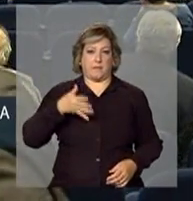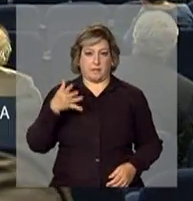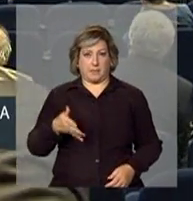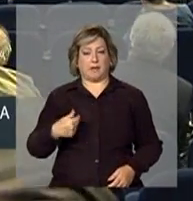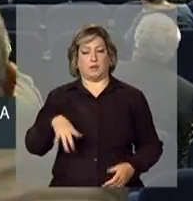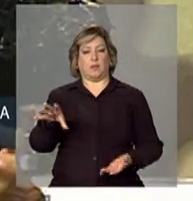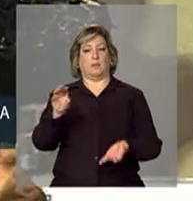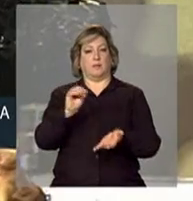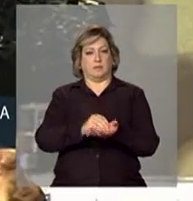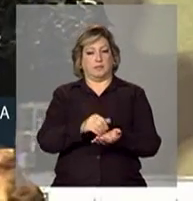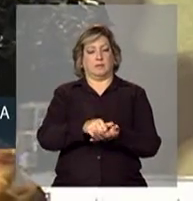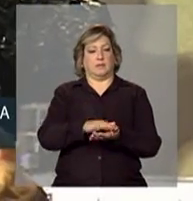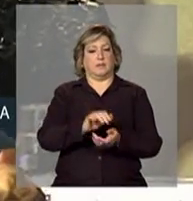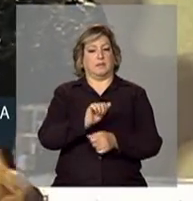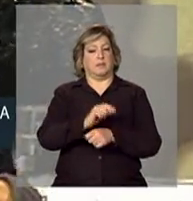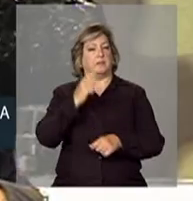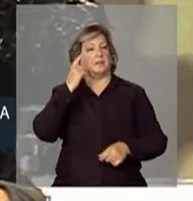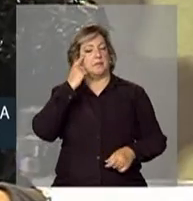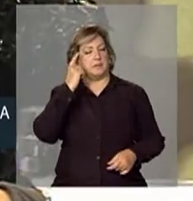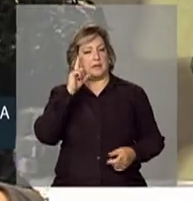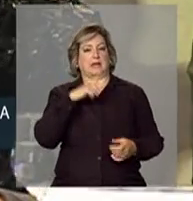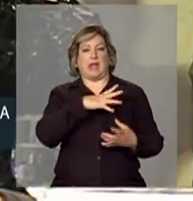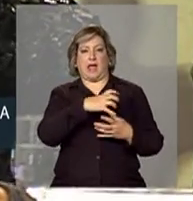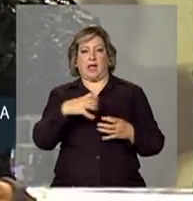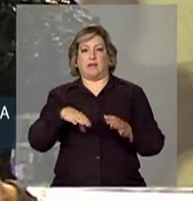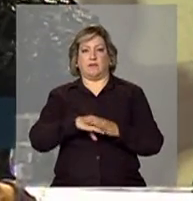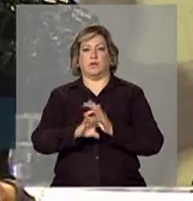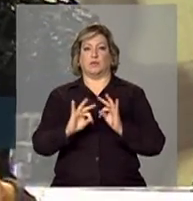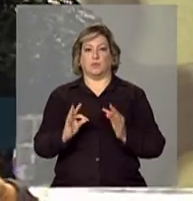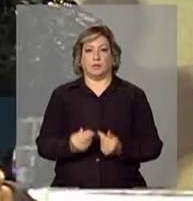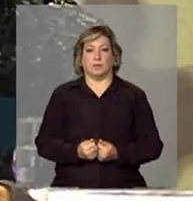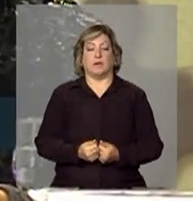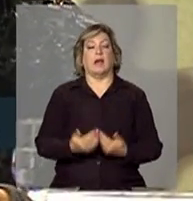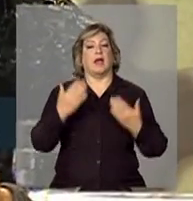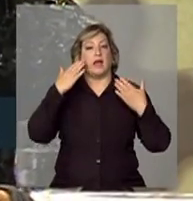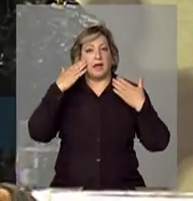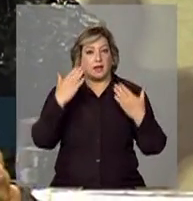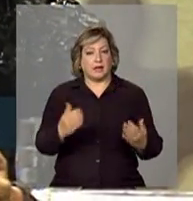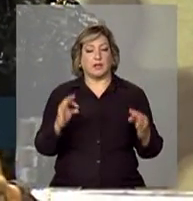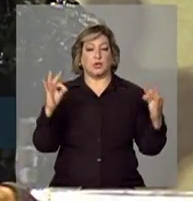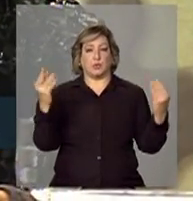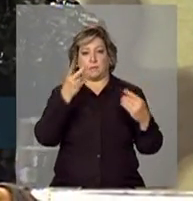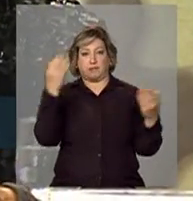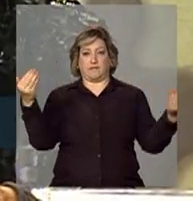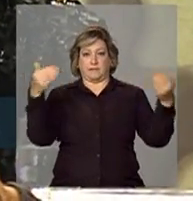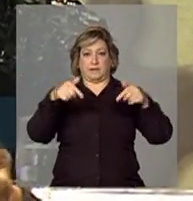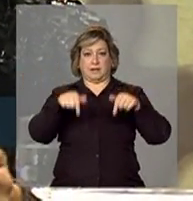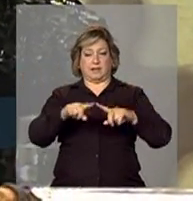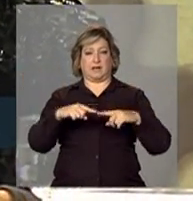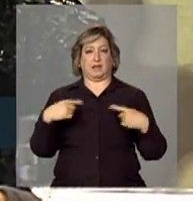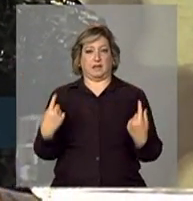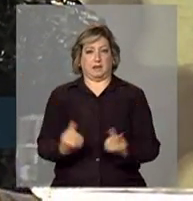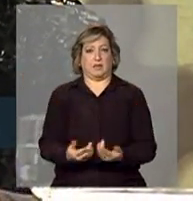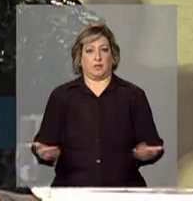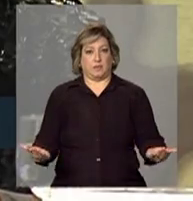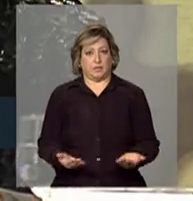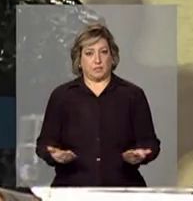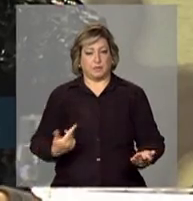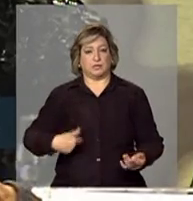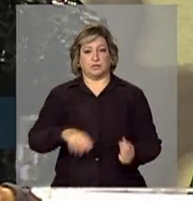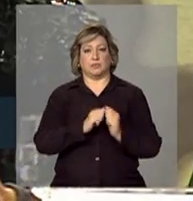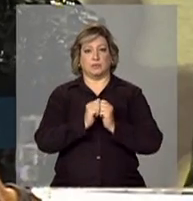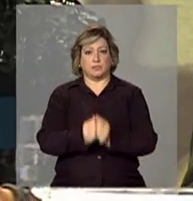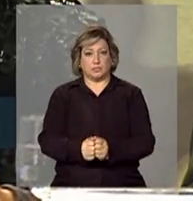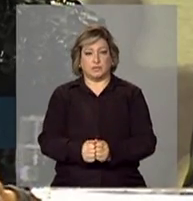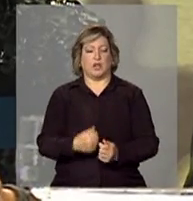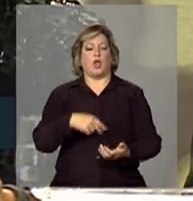nossa reflexão, está tudo gravado. Agradecer a todos os participantes dessa reunião que estão aqui nos acompanhando,